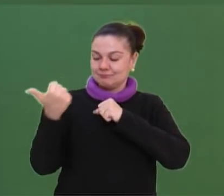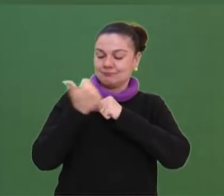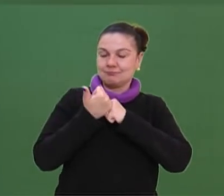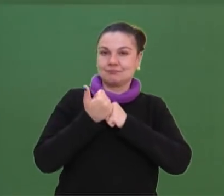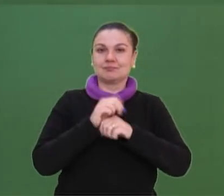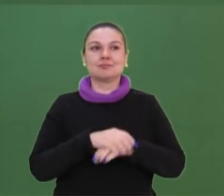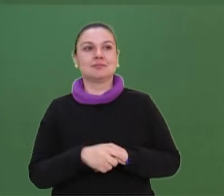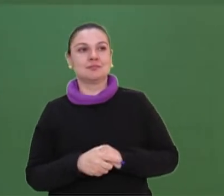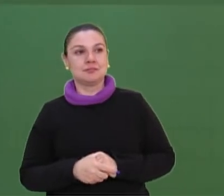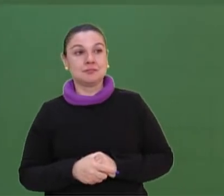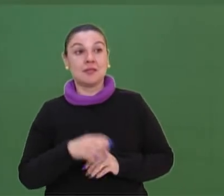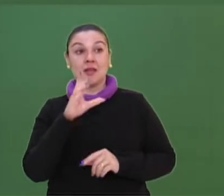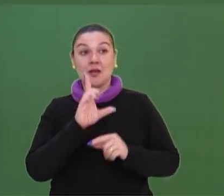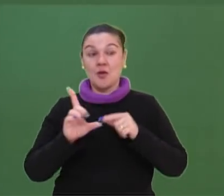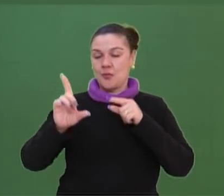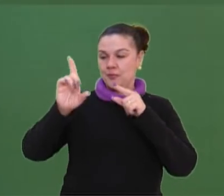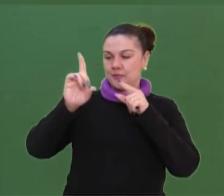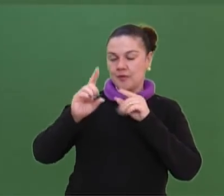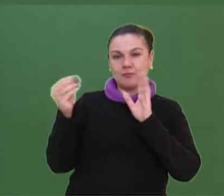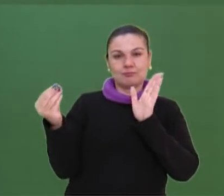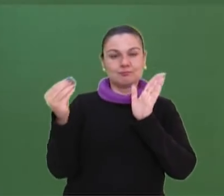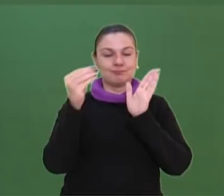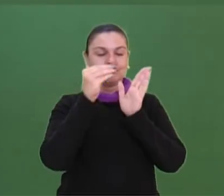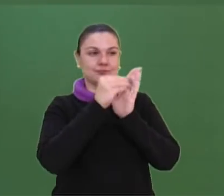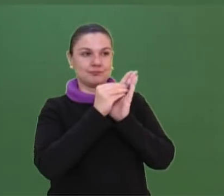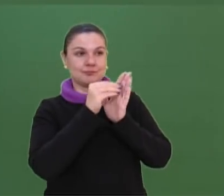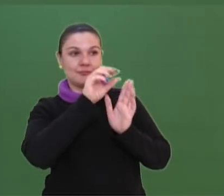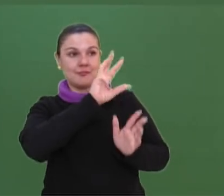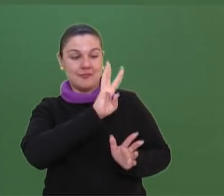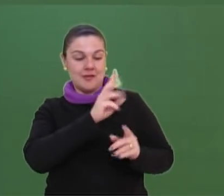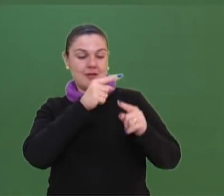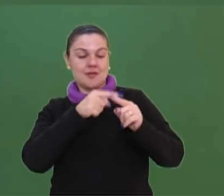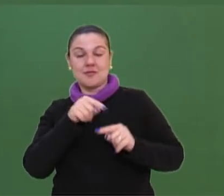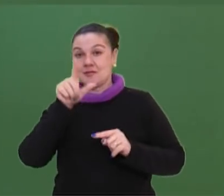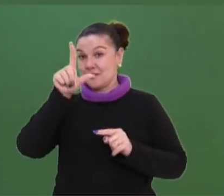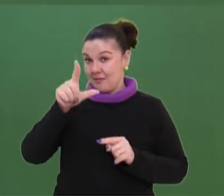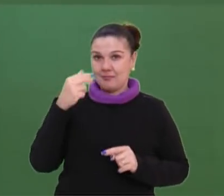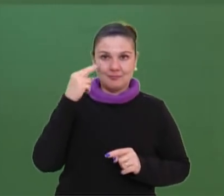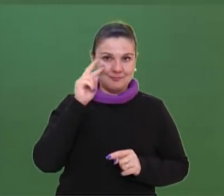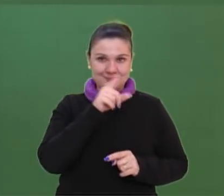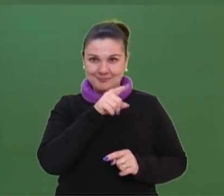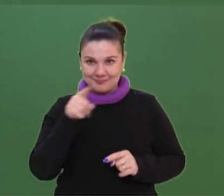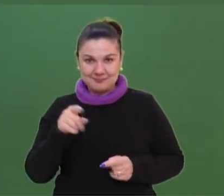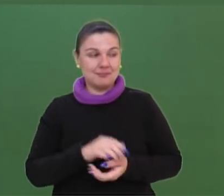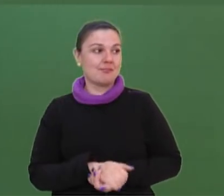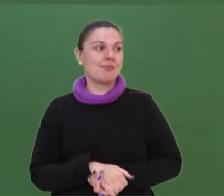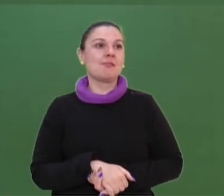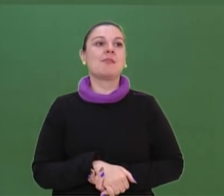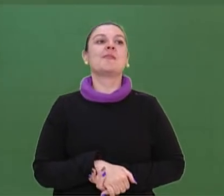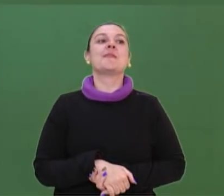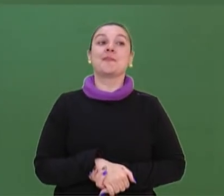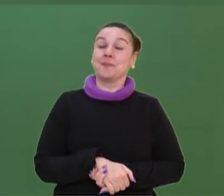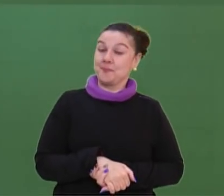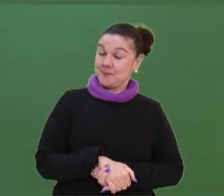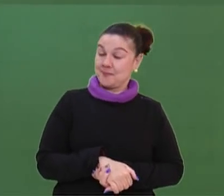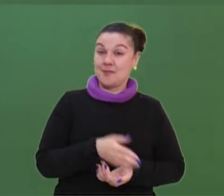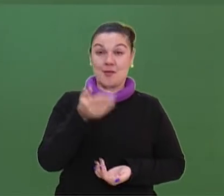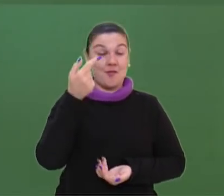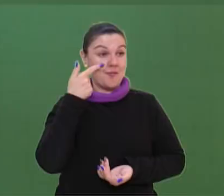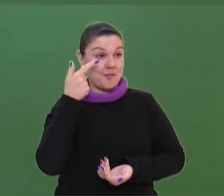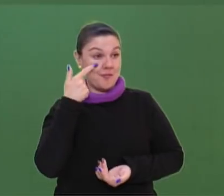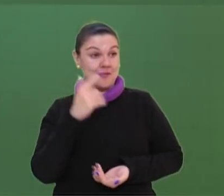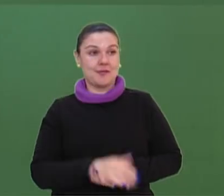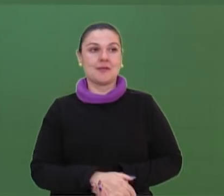No lugar aqui do D, nós vamos colocar 3 vezes os lados de um polígono. Vamos lá.